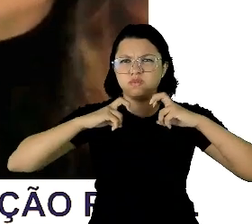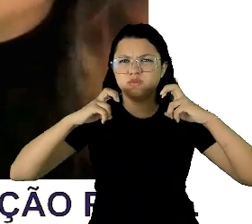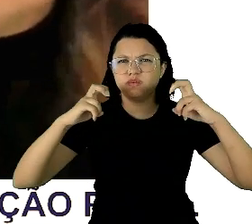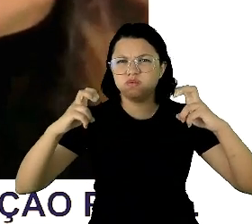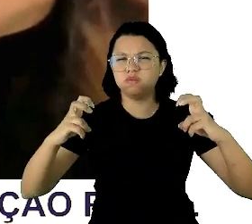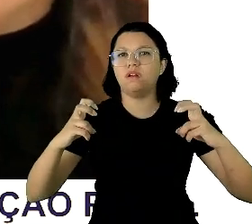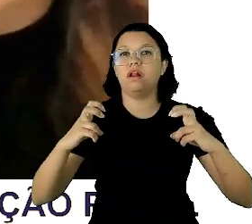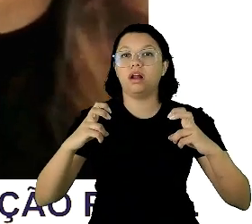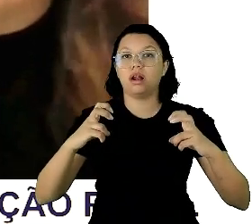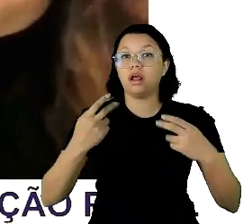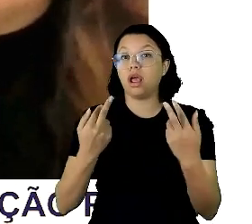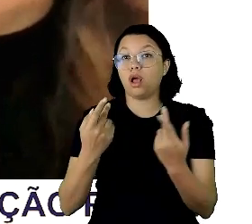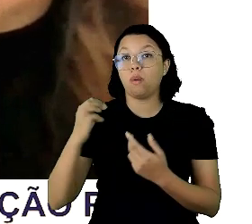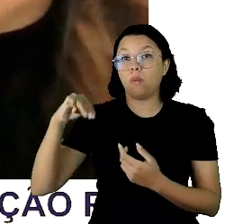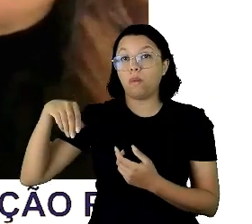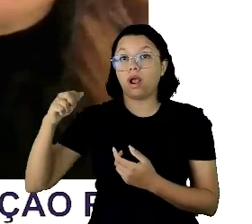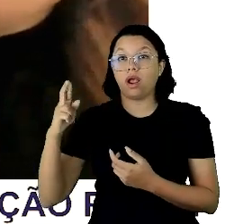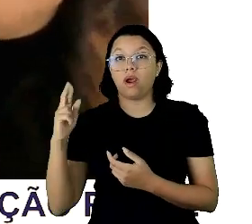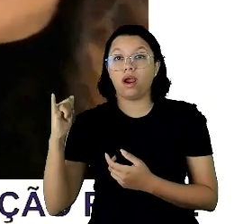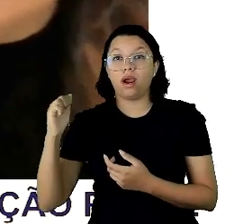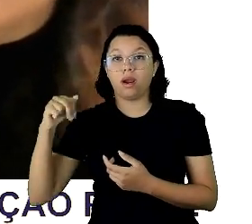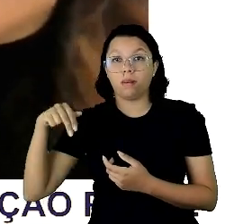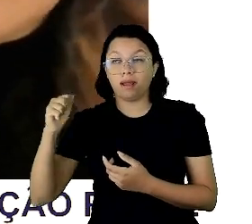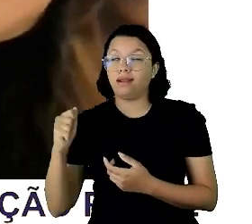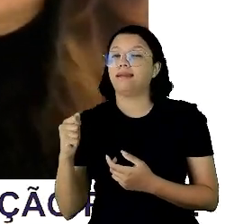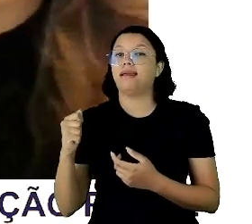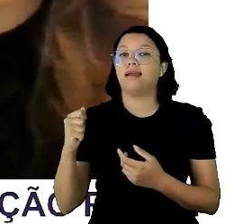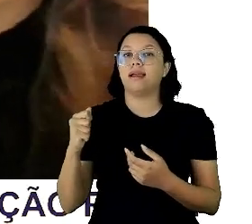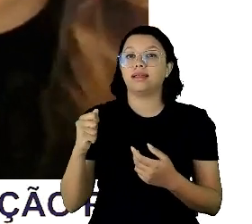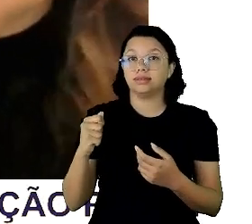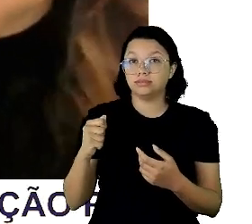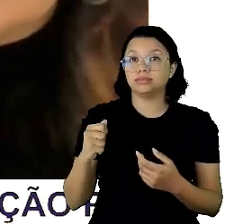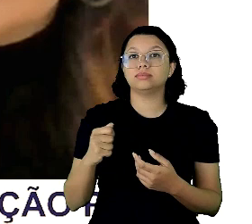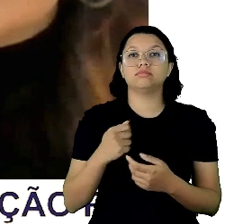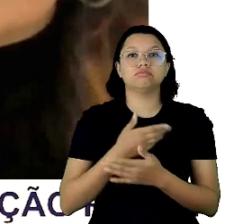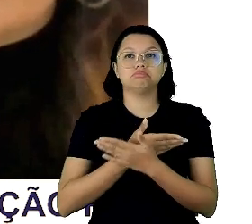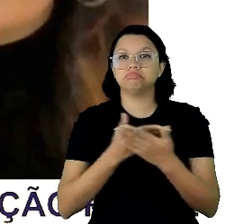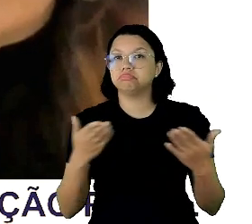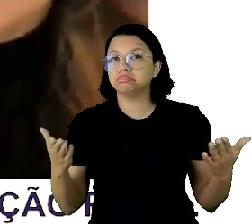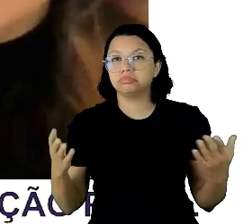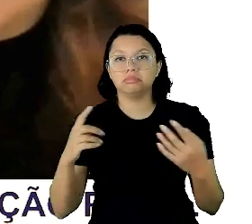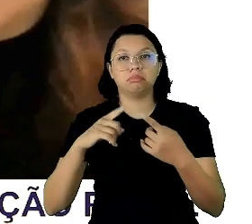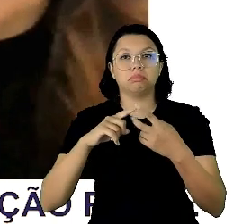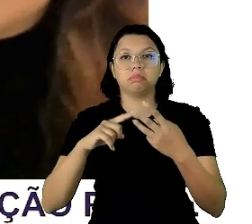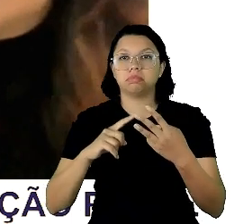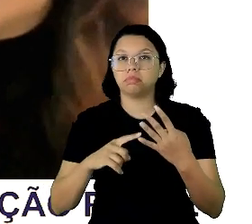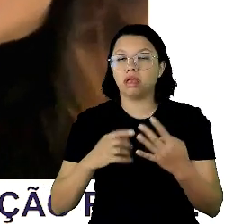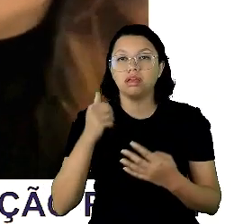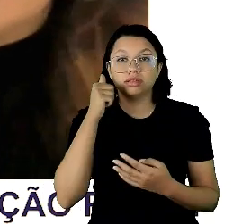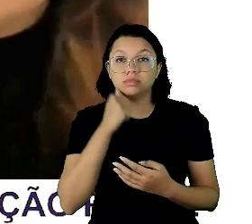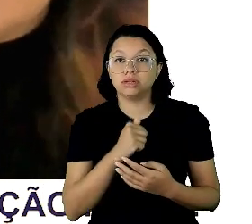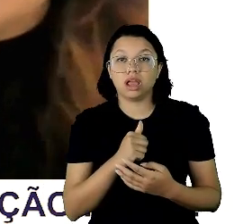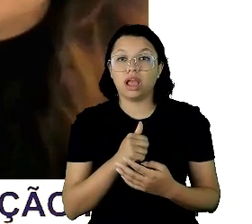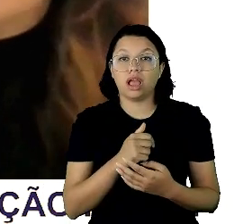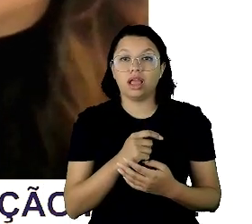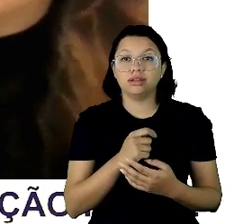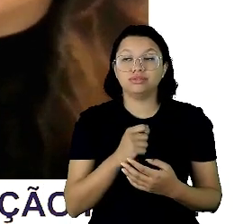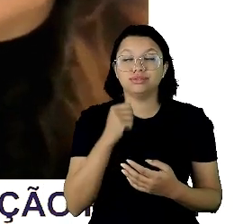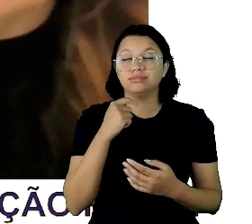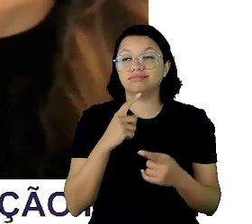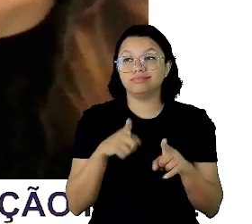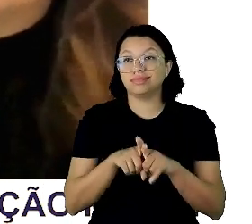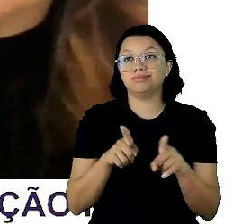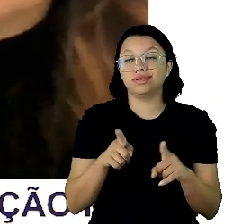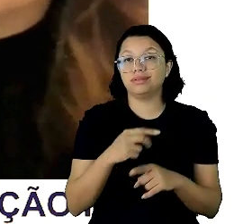grito da Mariana, ela traz o grito da Isa, ela traz o grito abafado da Vanessa, o grito que não vai poder mais gritar, infelizmente, ela